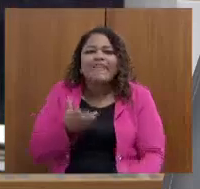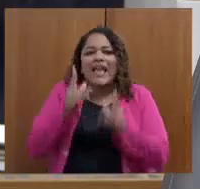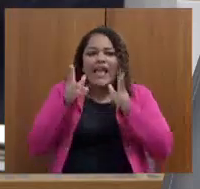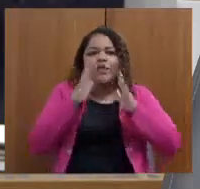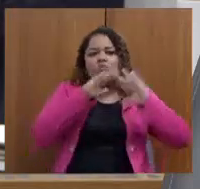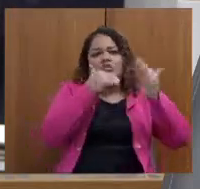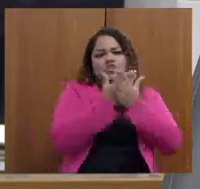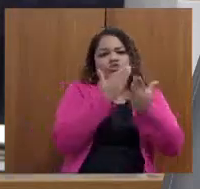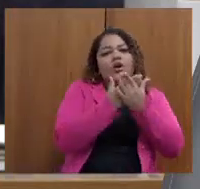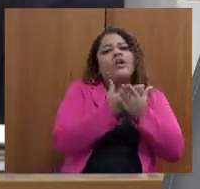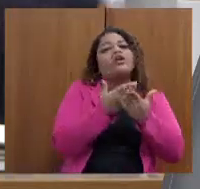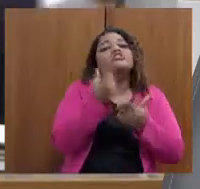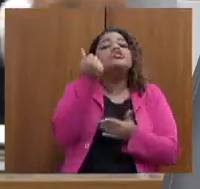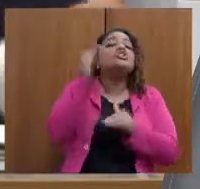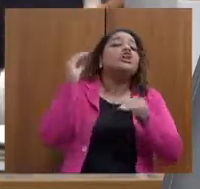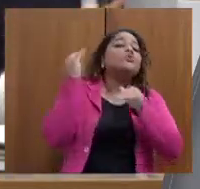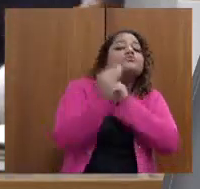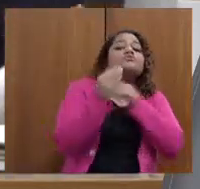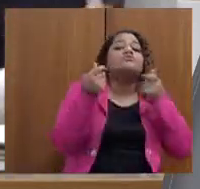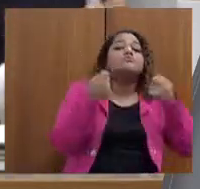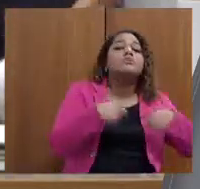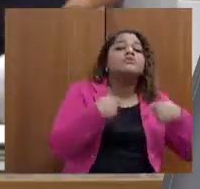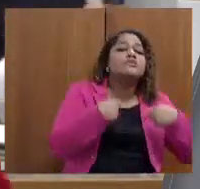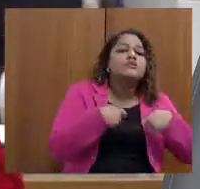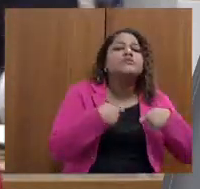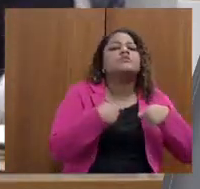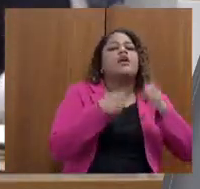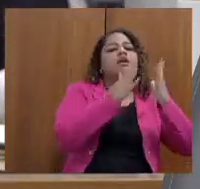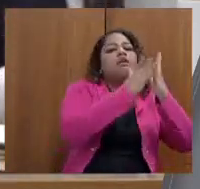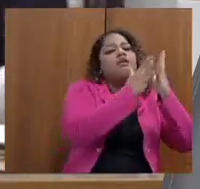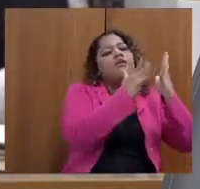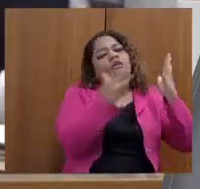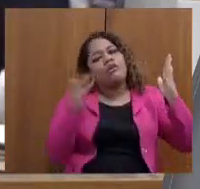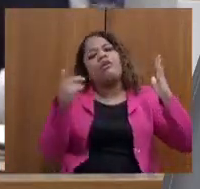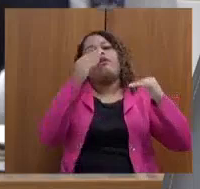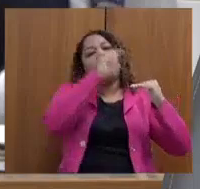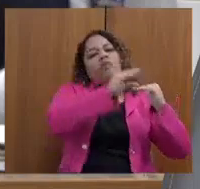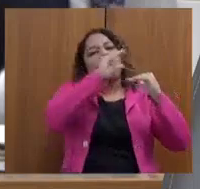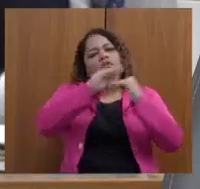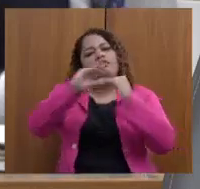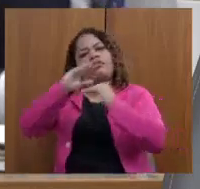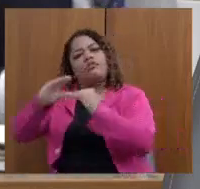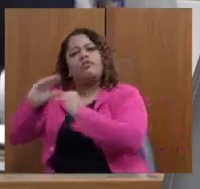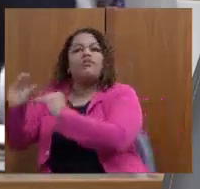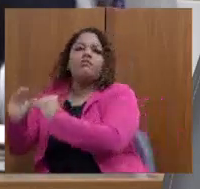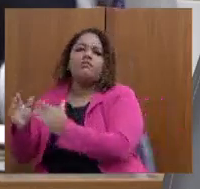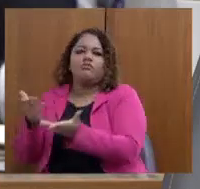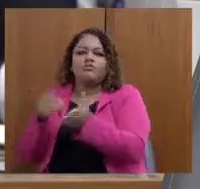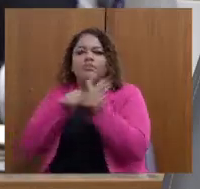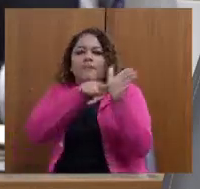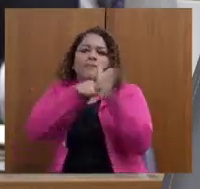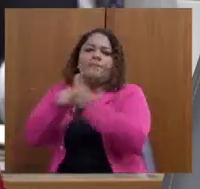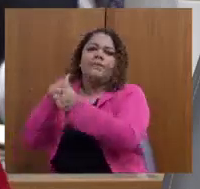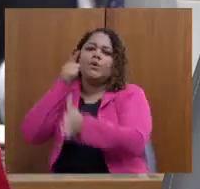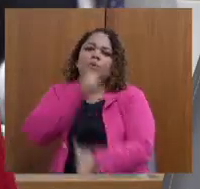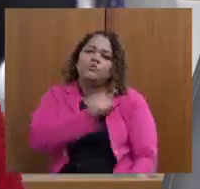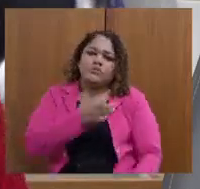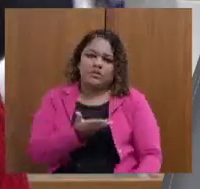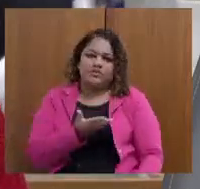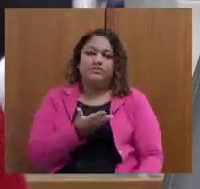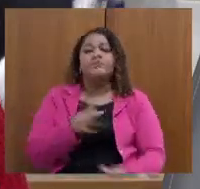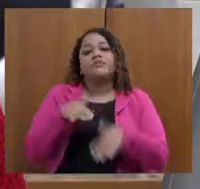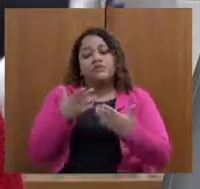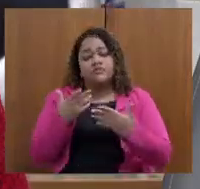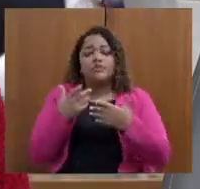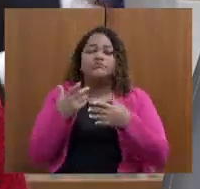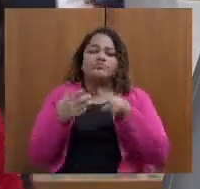precisa chegar no fomento a pesquisa ao longo do ao longo do ano né então são esses dois pontos e acho presidente